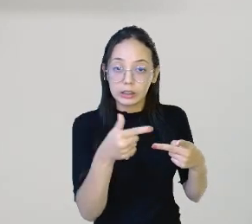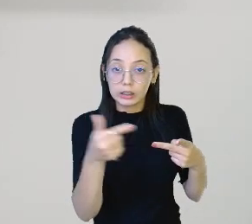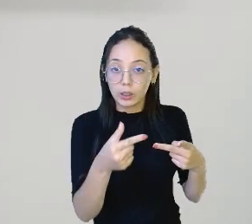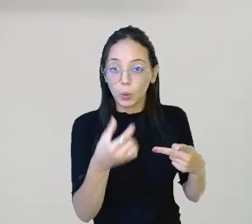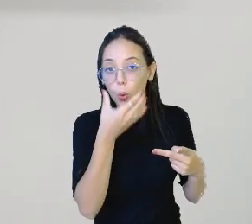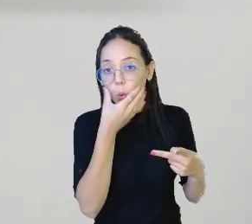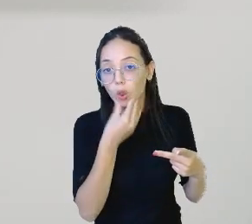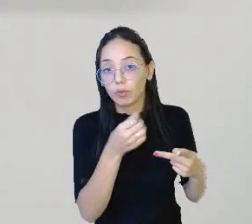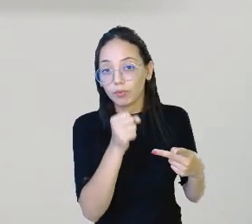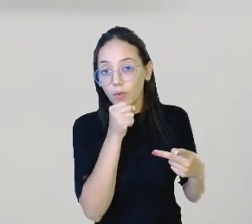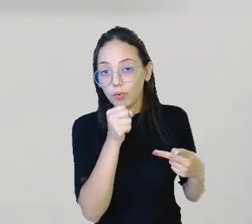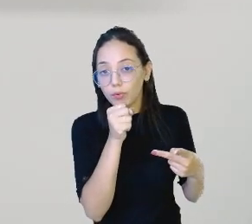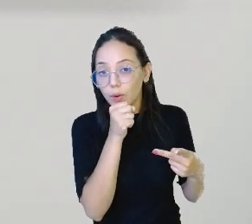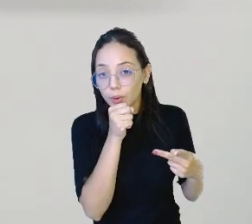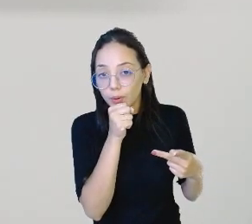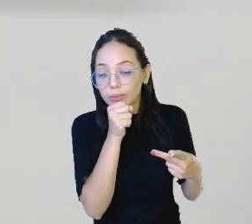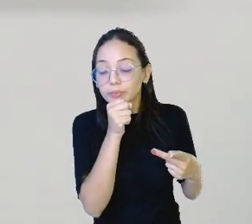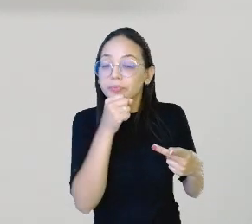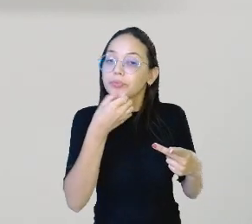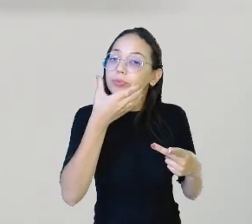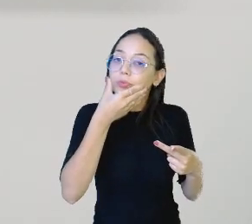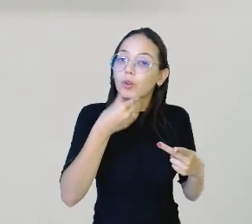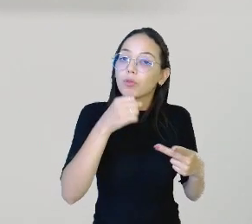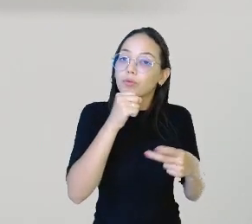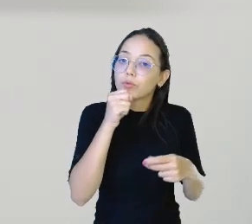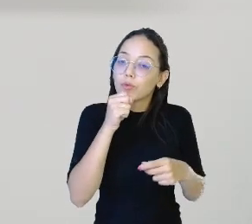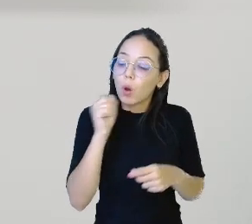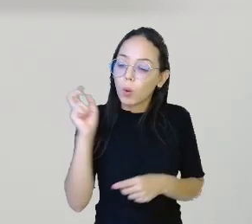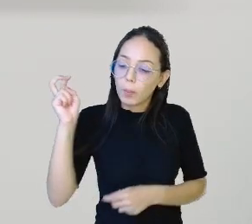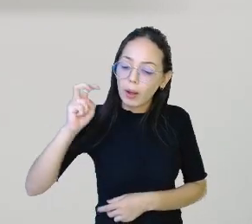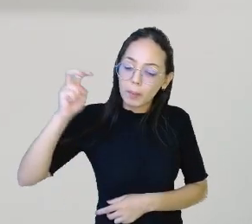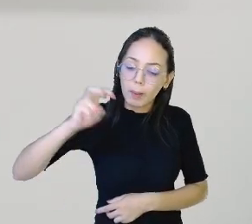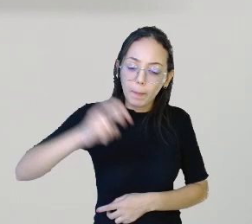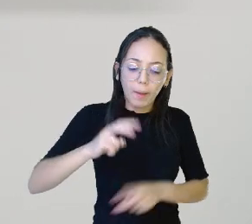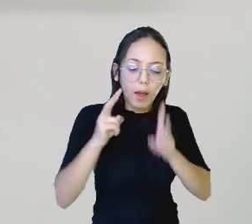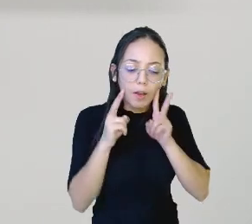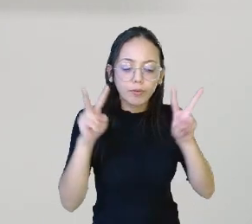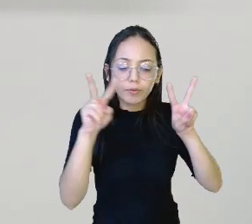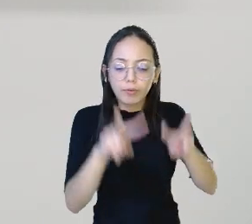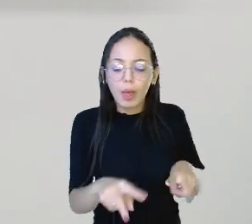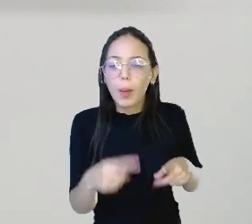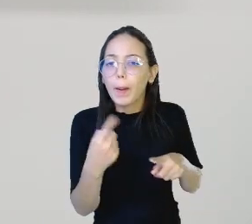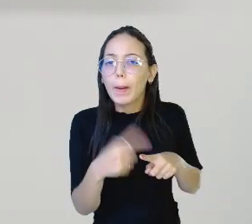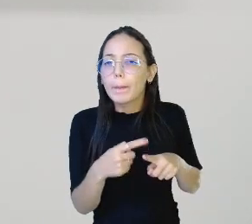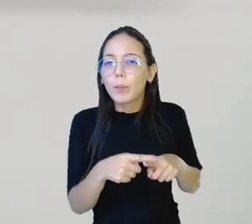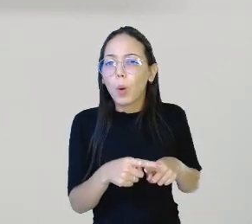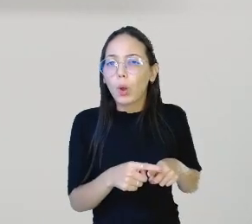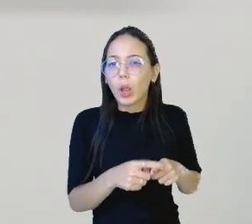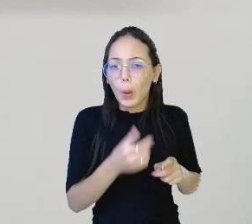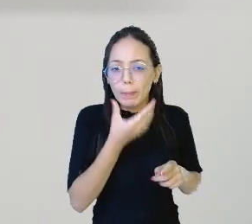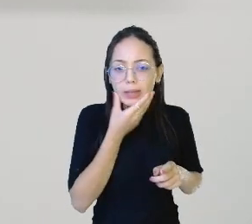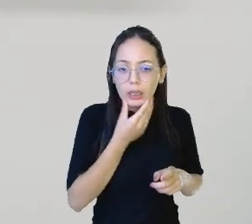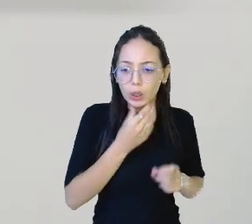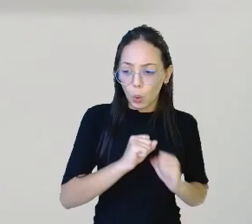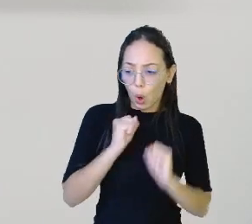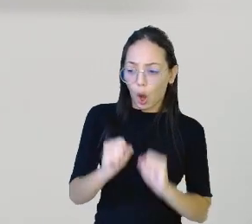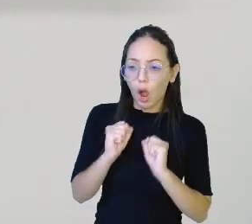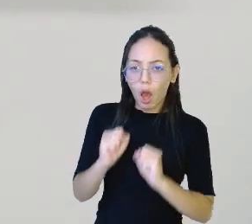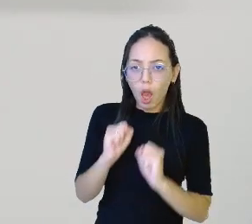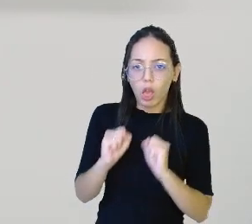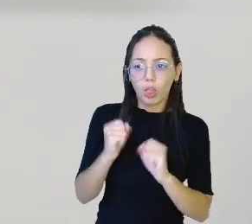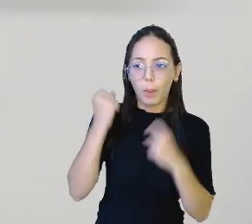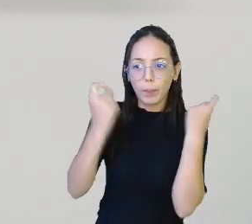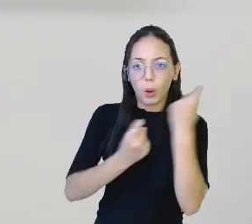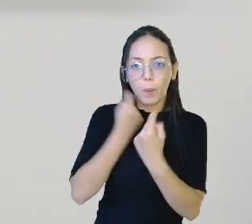o vovô. O vovô foi verificar por que Alvinho subiu tão